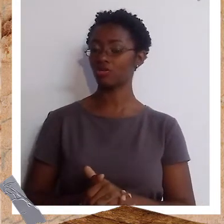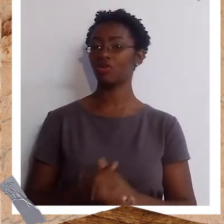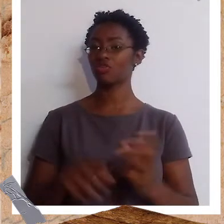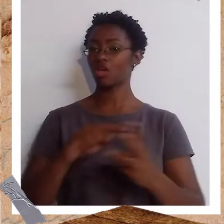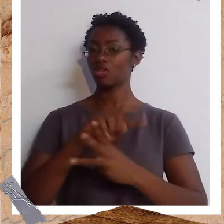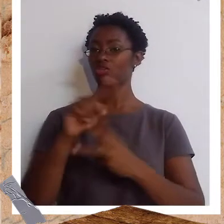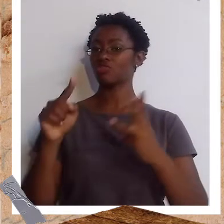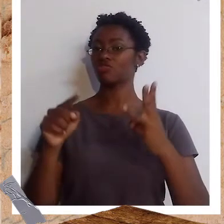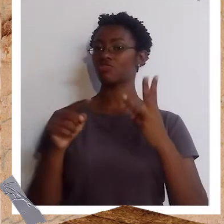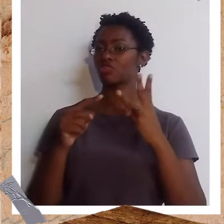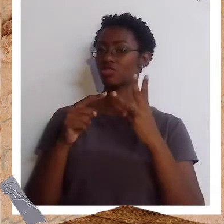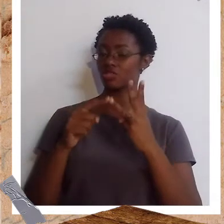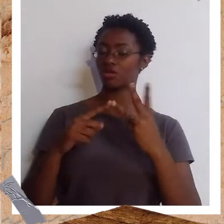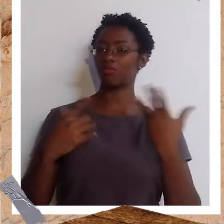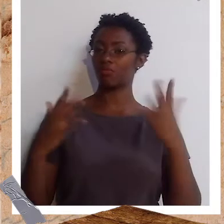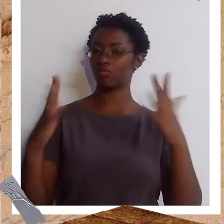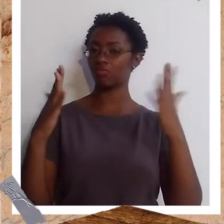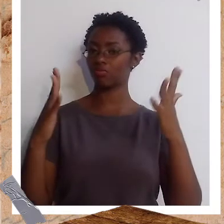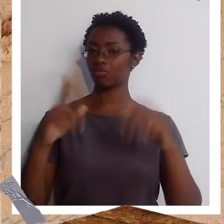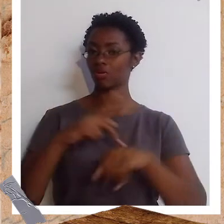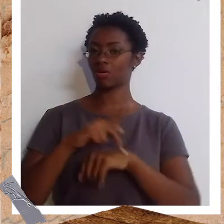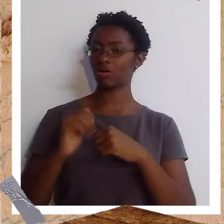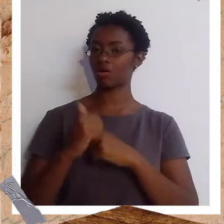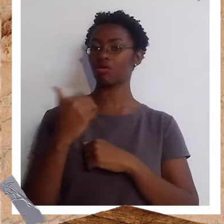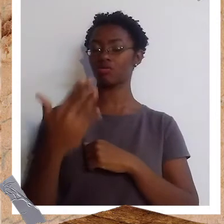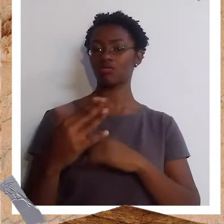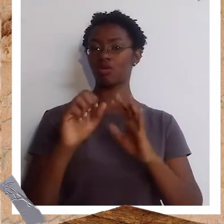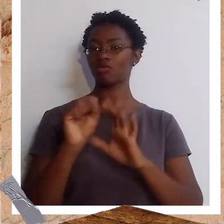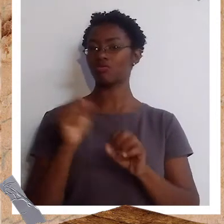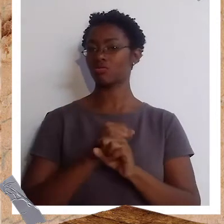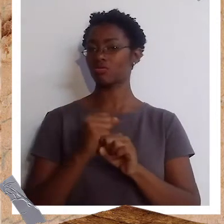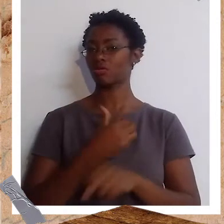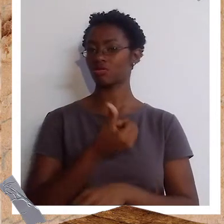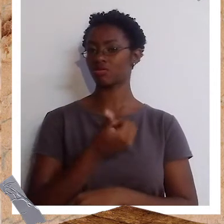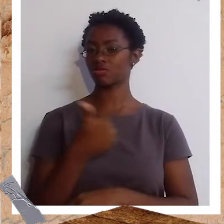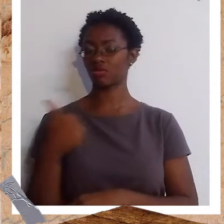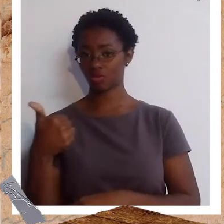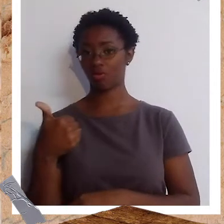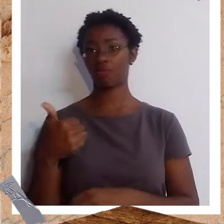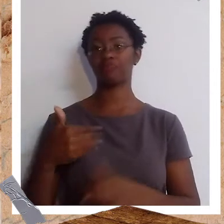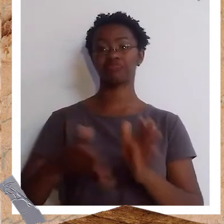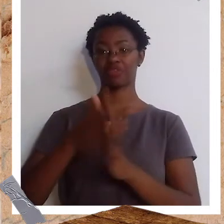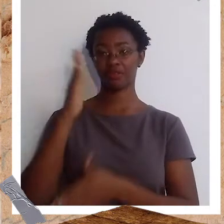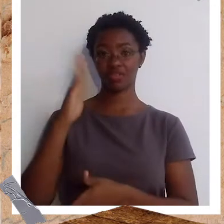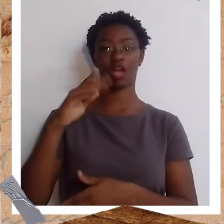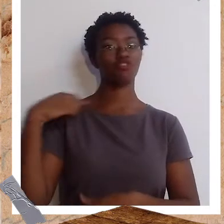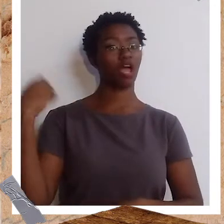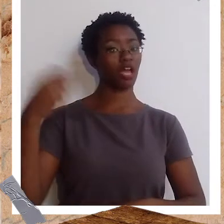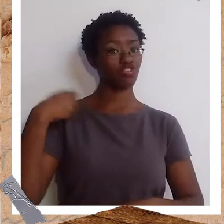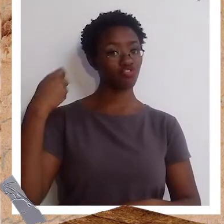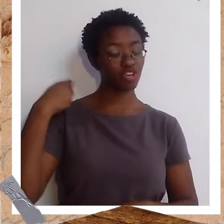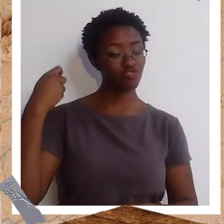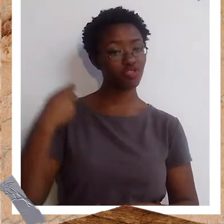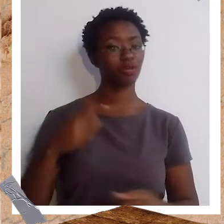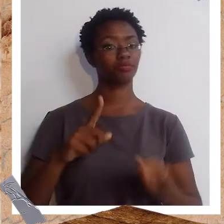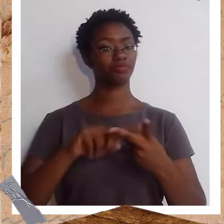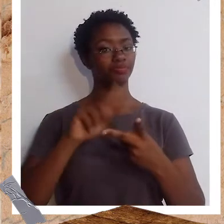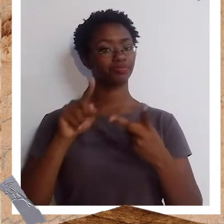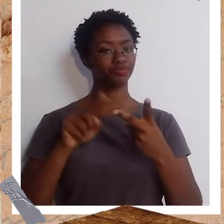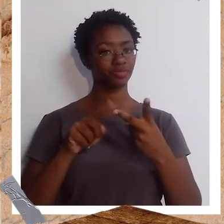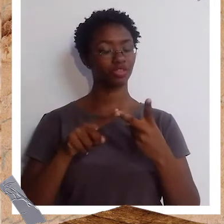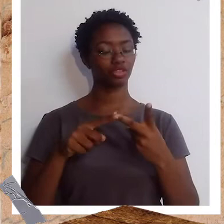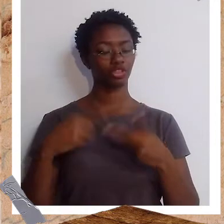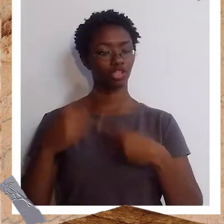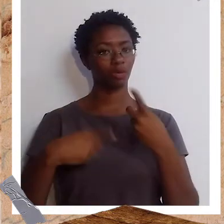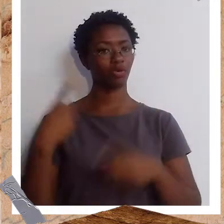internacionais como escritora na década de 61. Ela faz uma primeira viagem para a Argentina, depois faz uma viagem para o